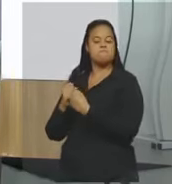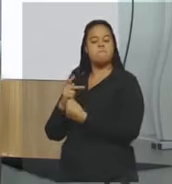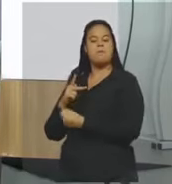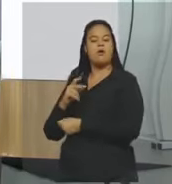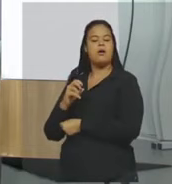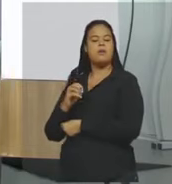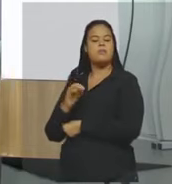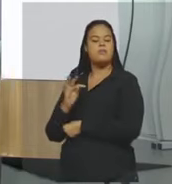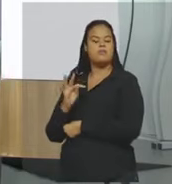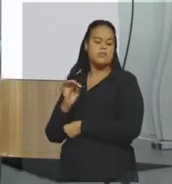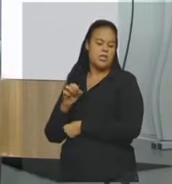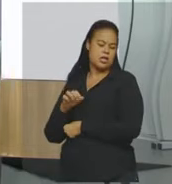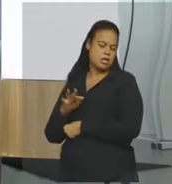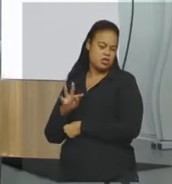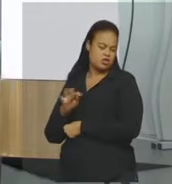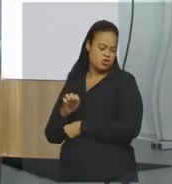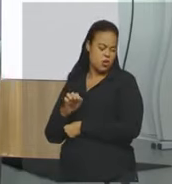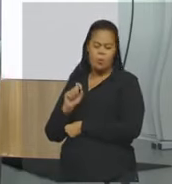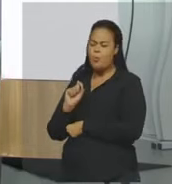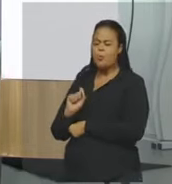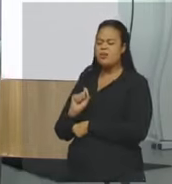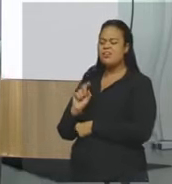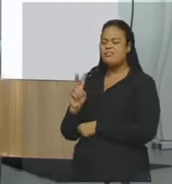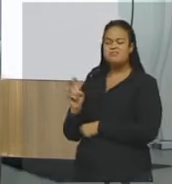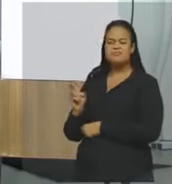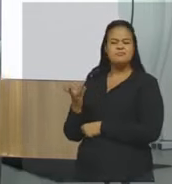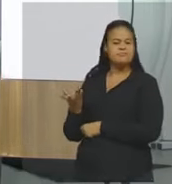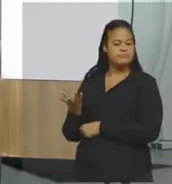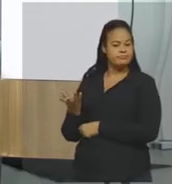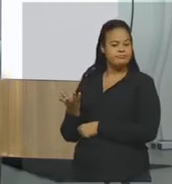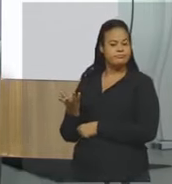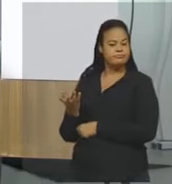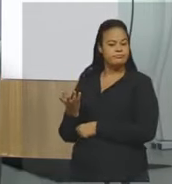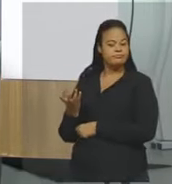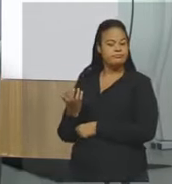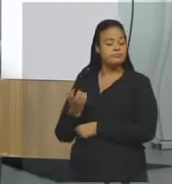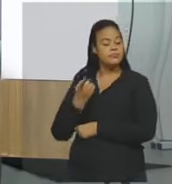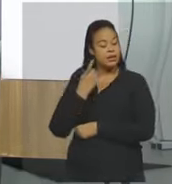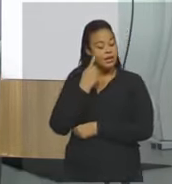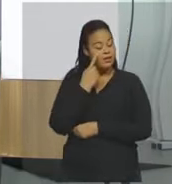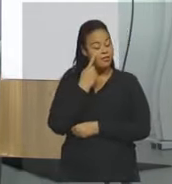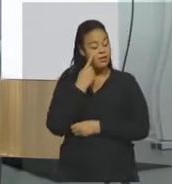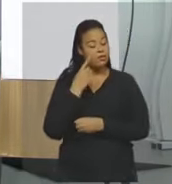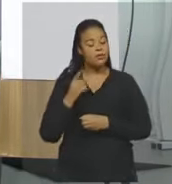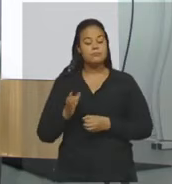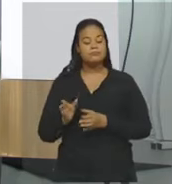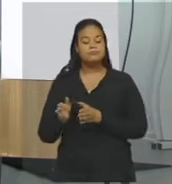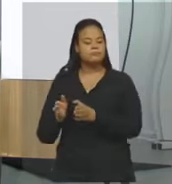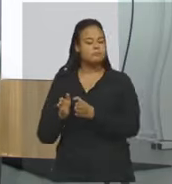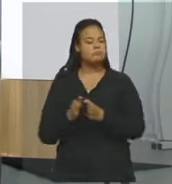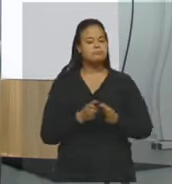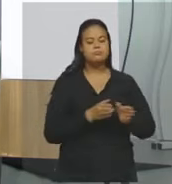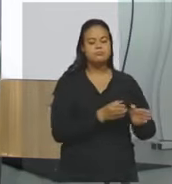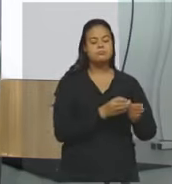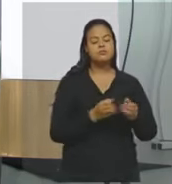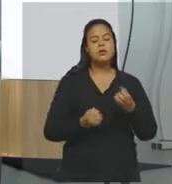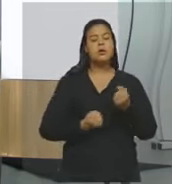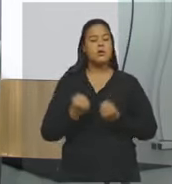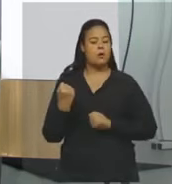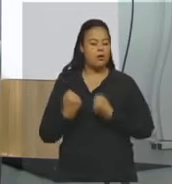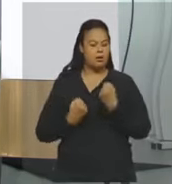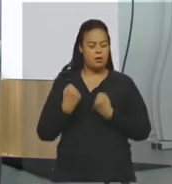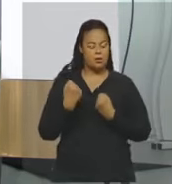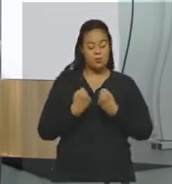Aí você vai falar, tá, mas o que é potente? Tem a ver com isso que a gente está falando aqui. No caso de mecânica de automóveis, quando eu falo